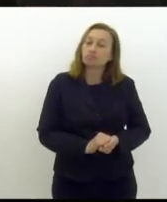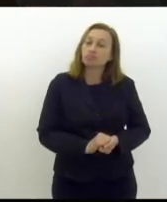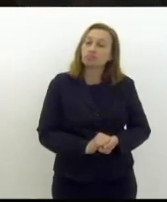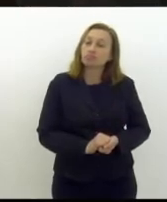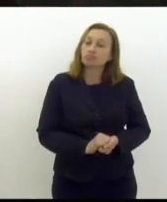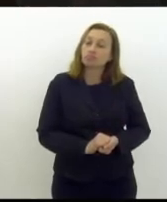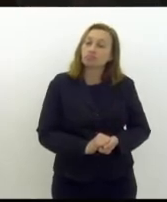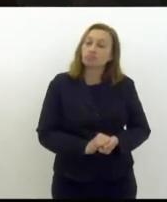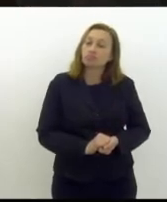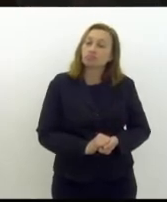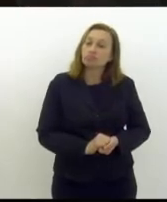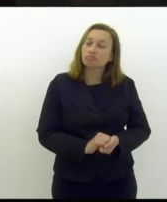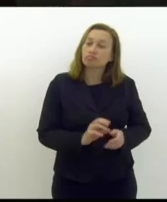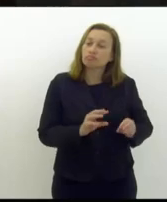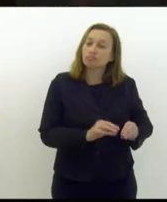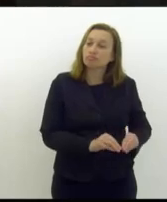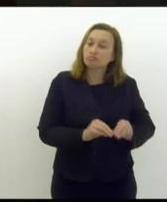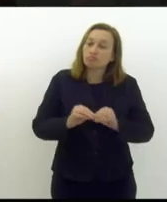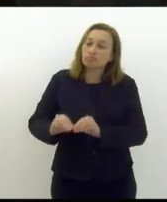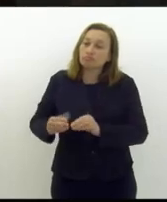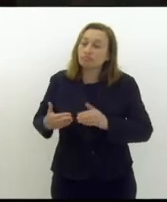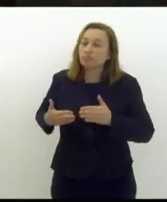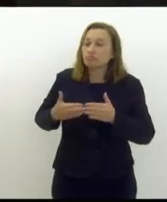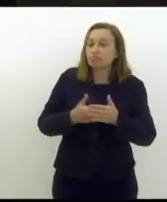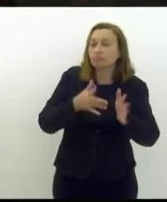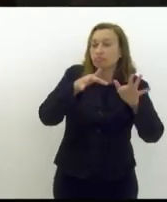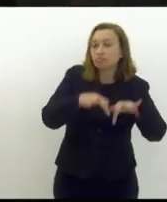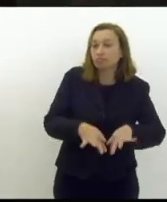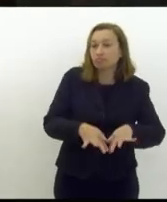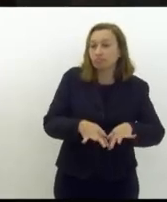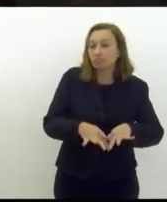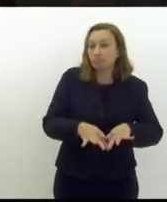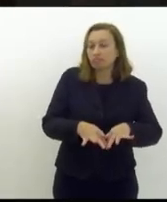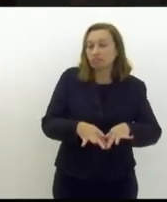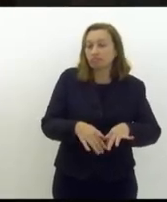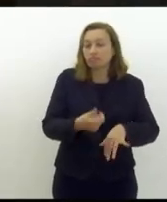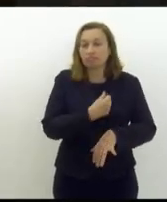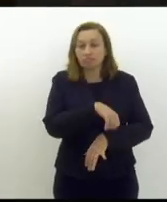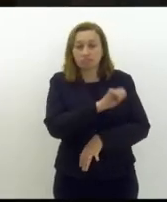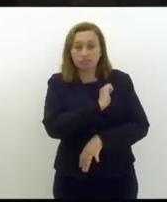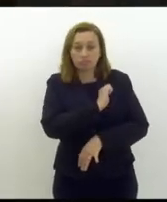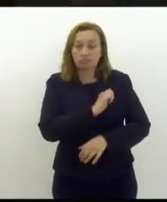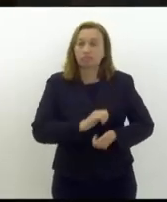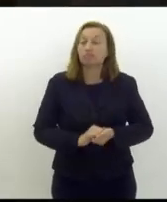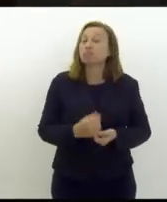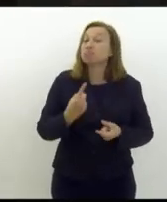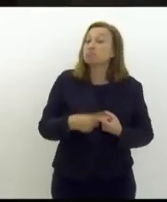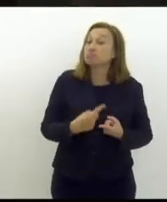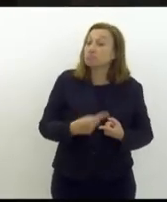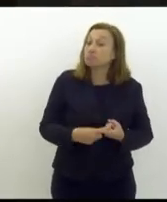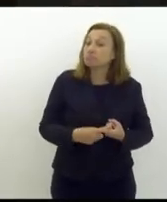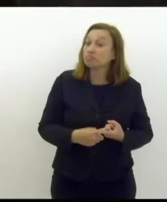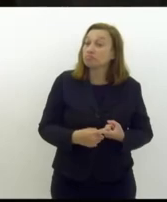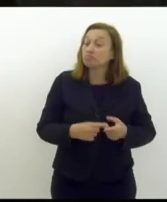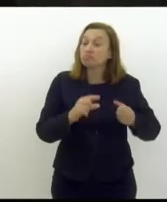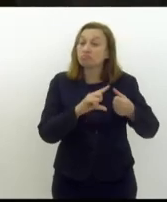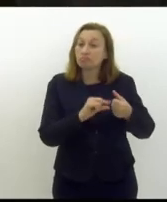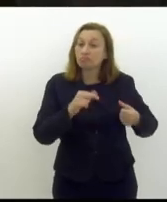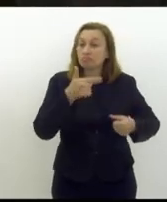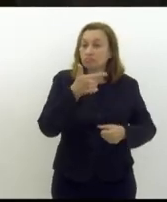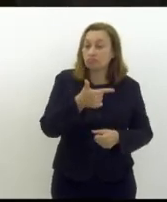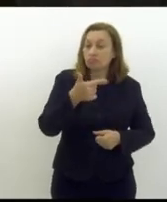a transição até o fim do regime de recuperação fiscal porque o artigo